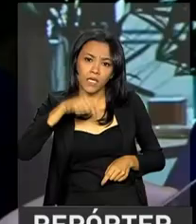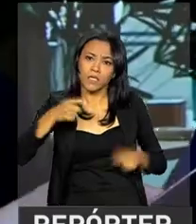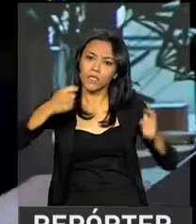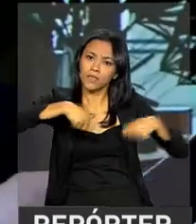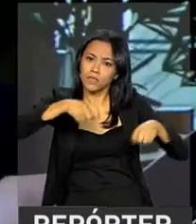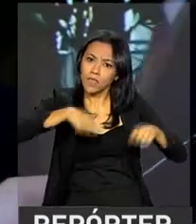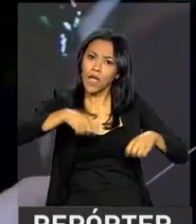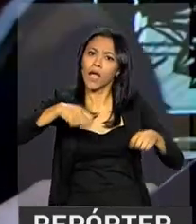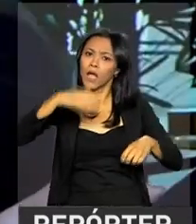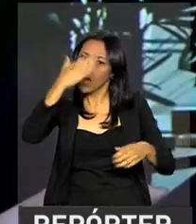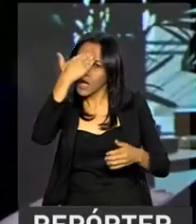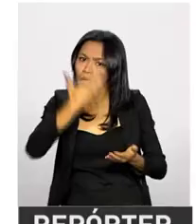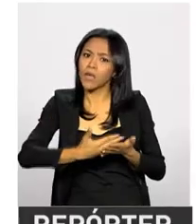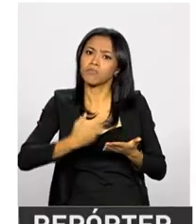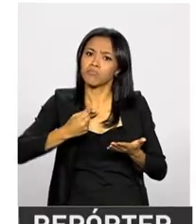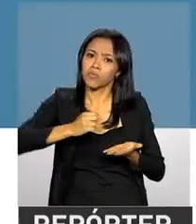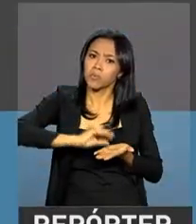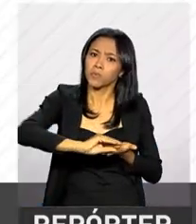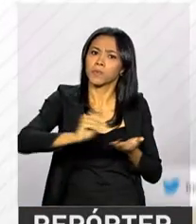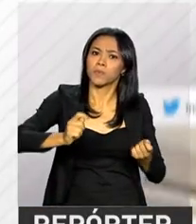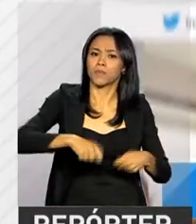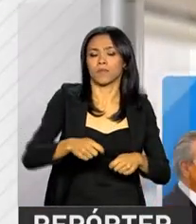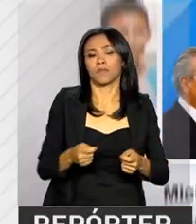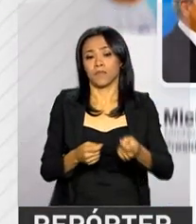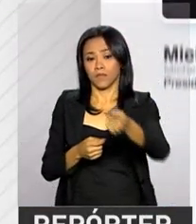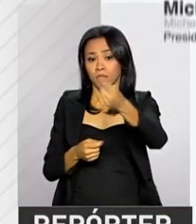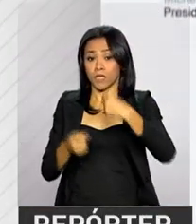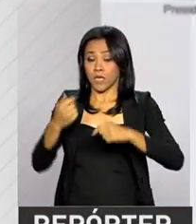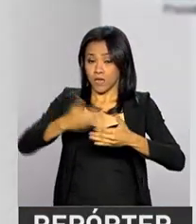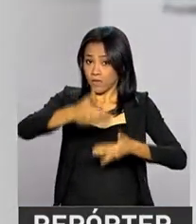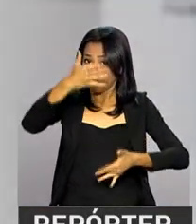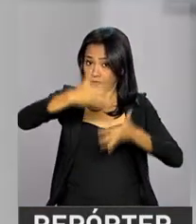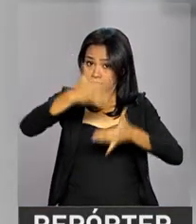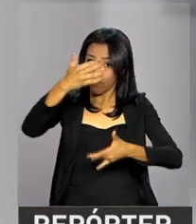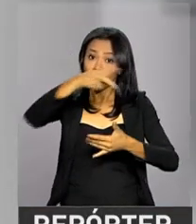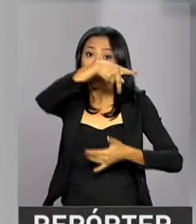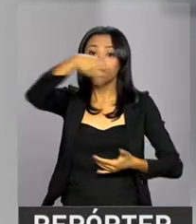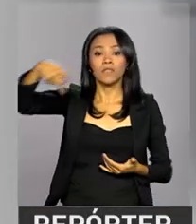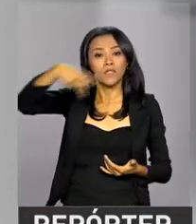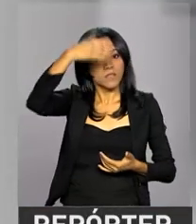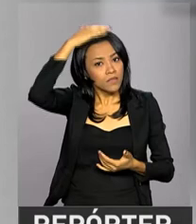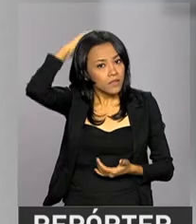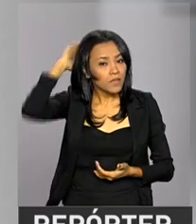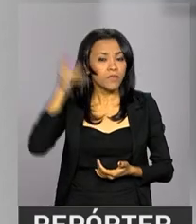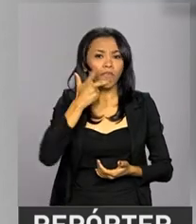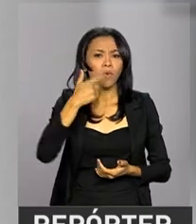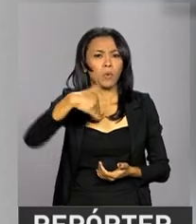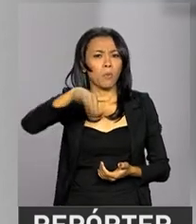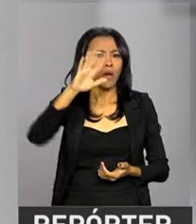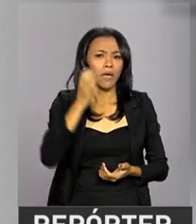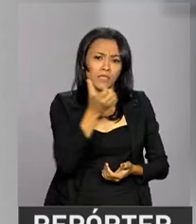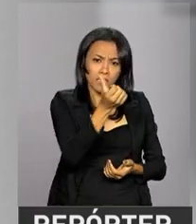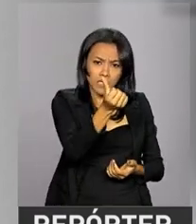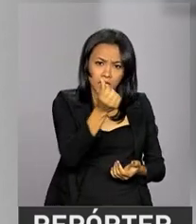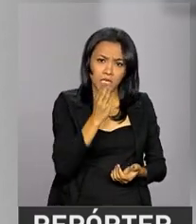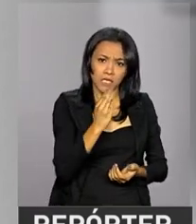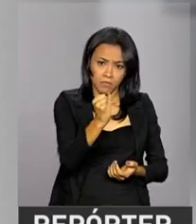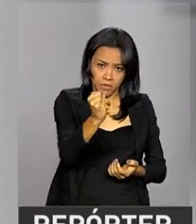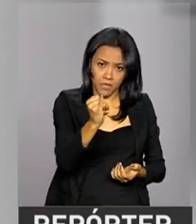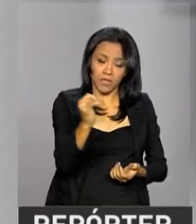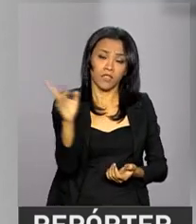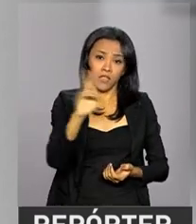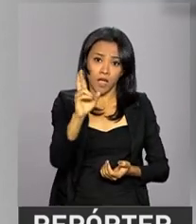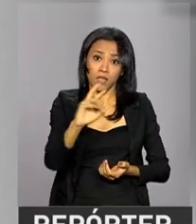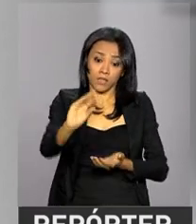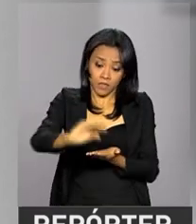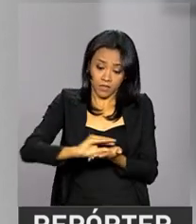concorrência e sem nenhum privilégio. E pelas redes sociais, o presidente Michel Temer ressaltou que os mais de 6 bilhões de reais